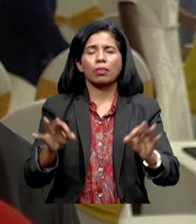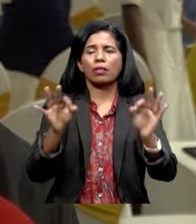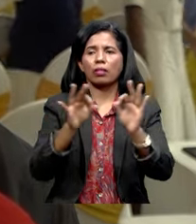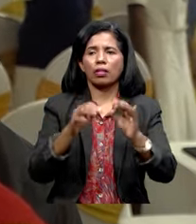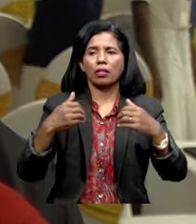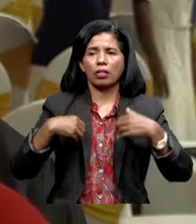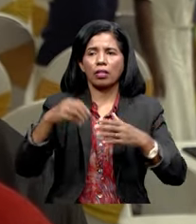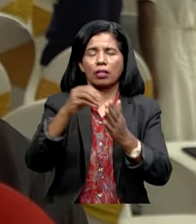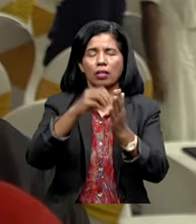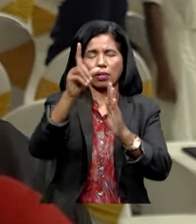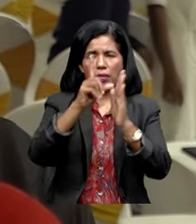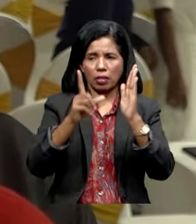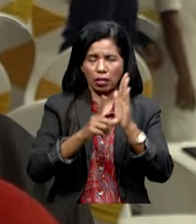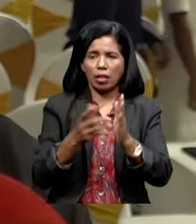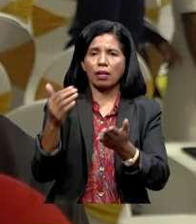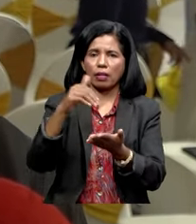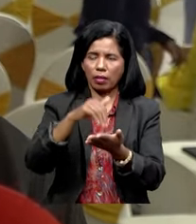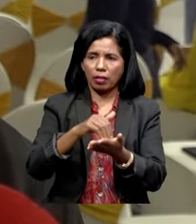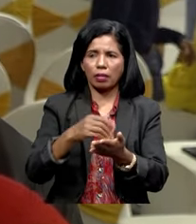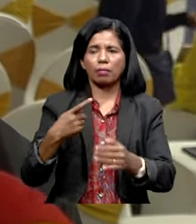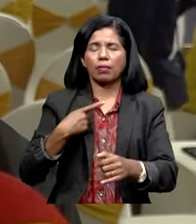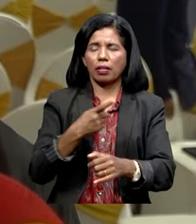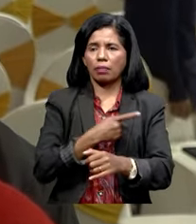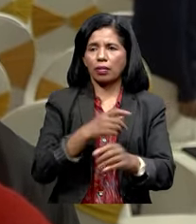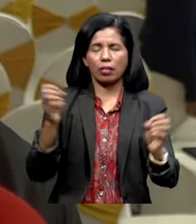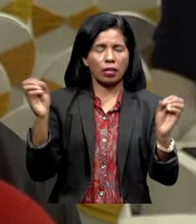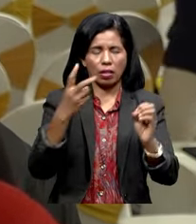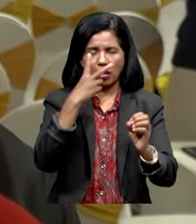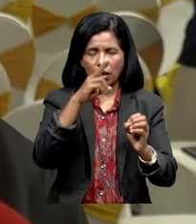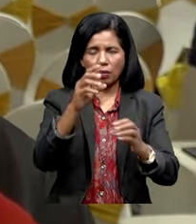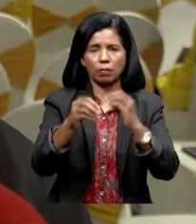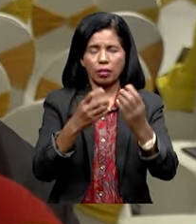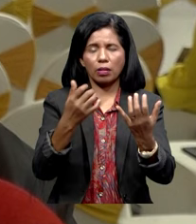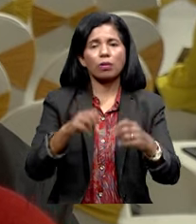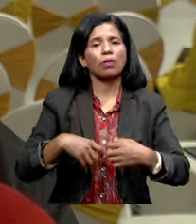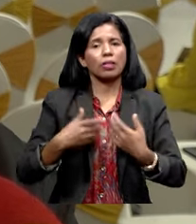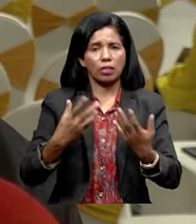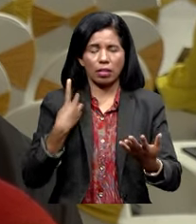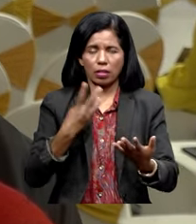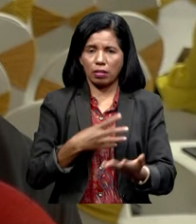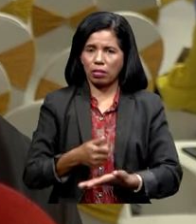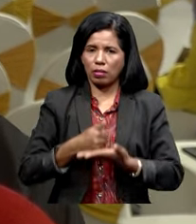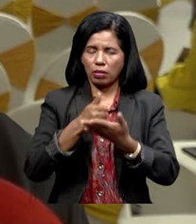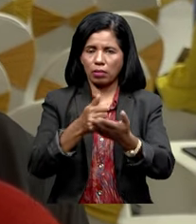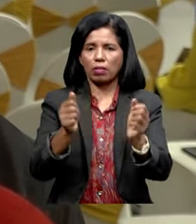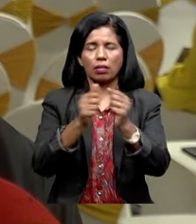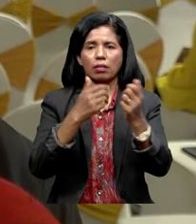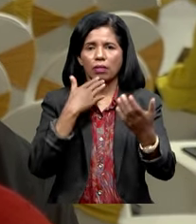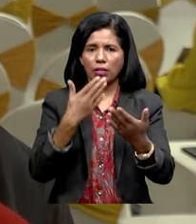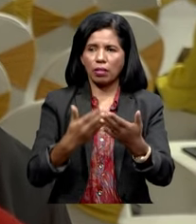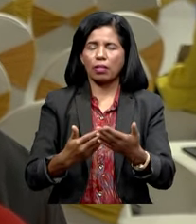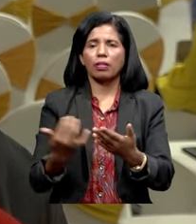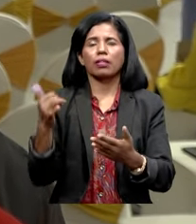base legal. Ne be dali datang, parlamento lai ha objeção ba edane, mes o insa ita trata asunto ne hodi dia, para